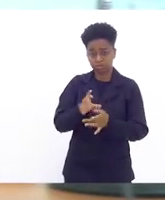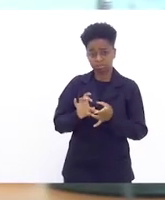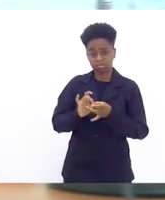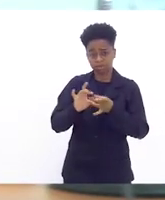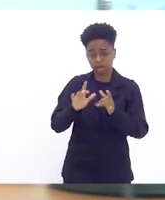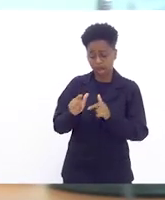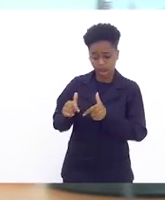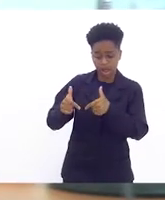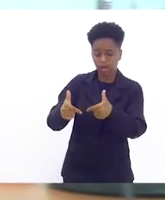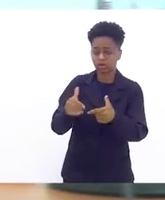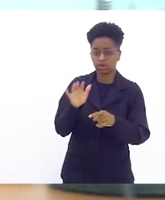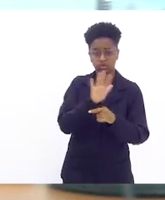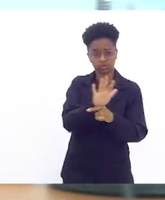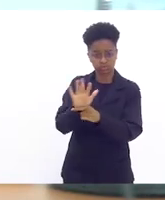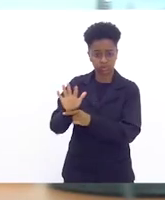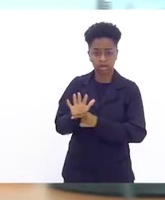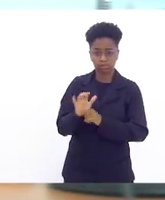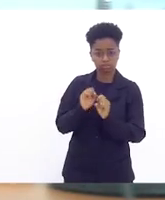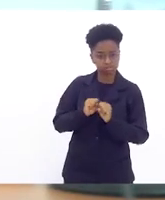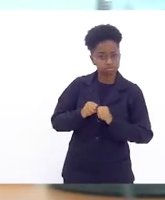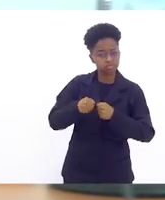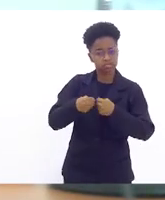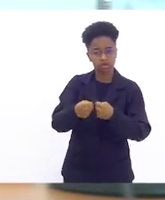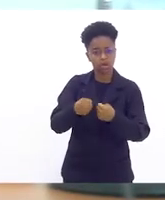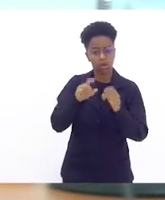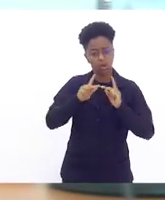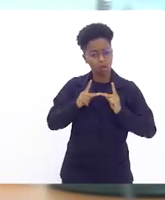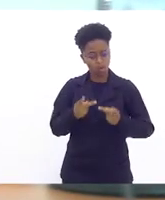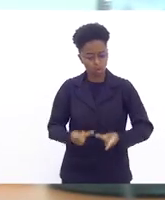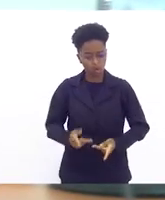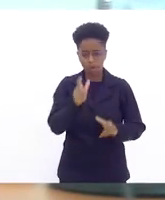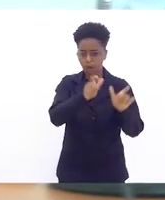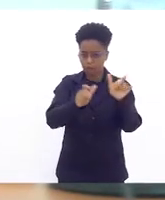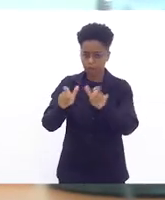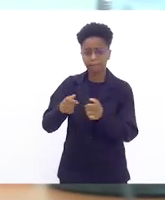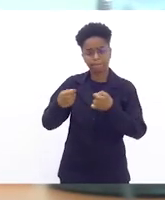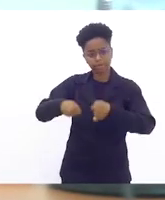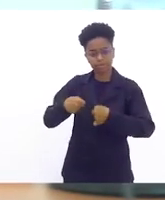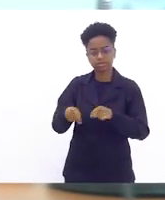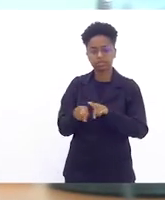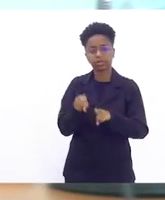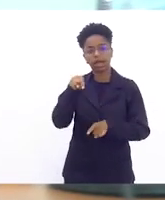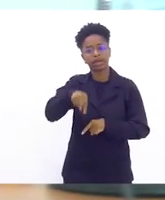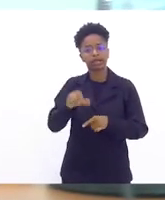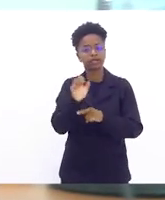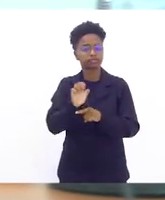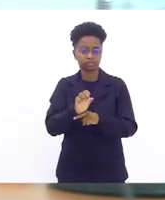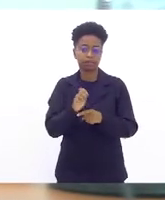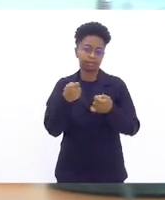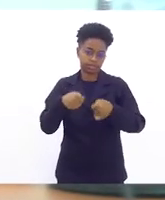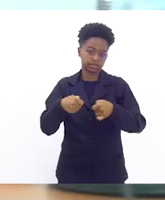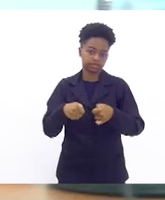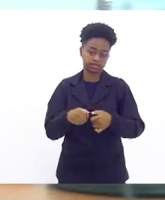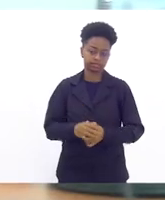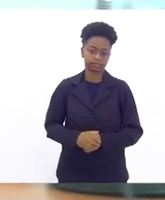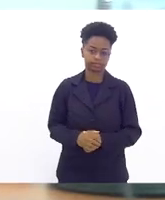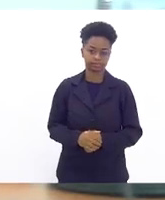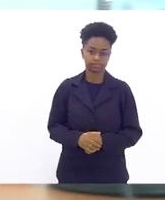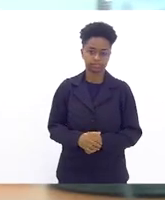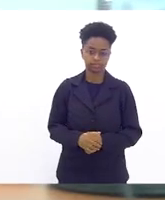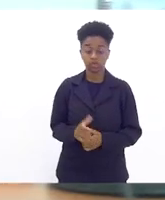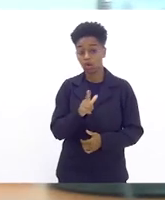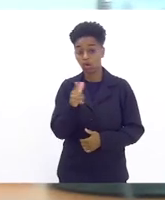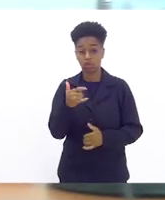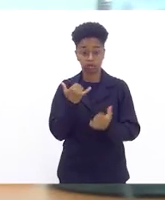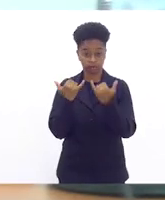ajudar nesse esforço que a humanidade Precisa né e o estado do Rio de Janeiro não está distante é mais uma informação